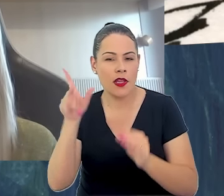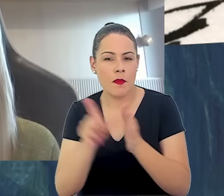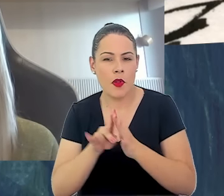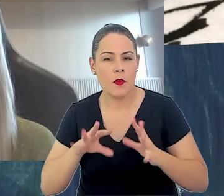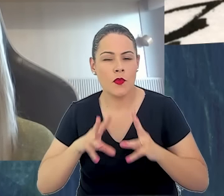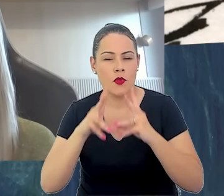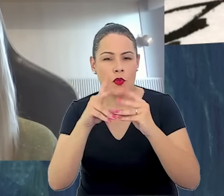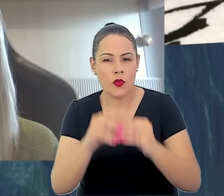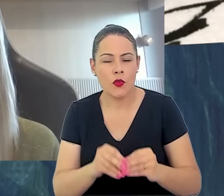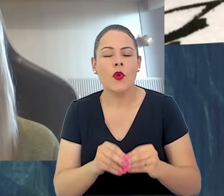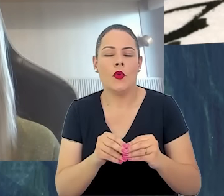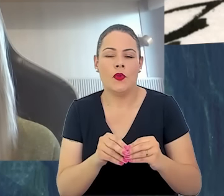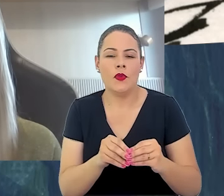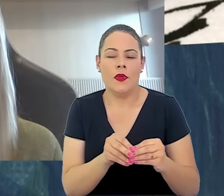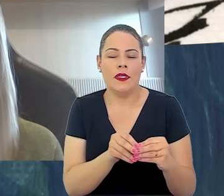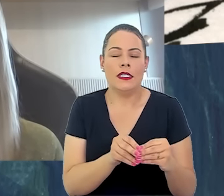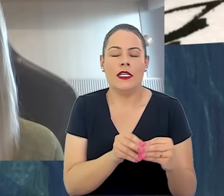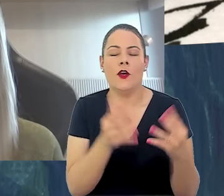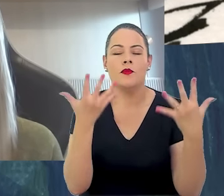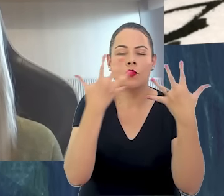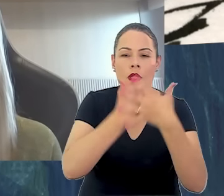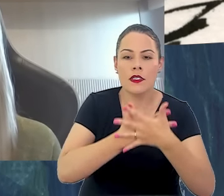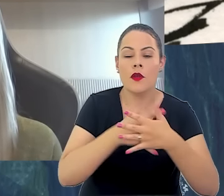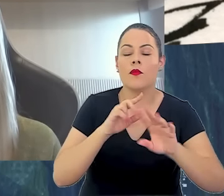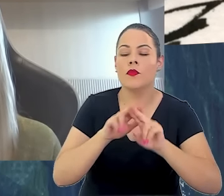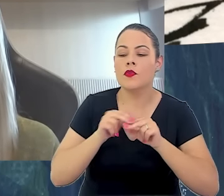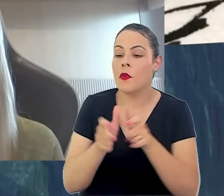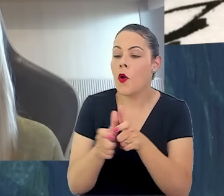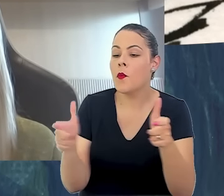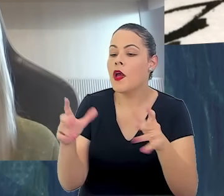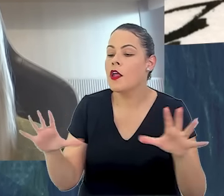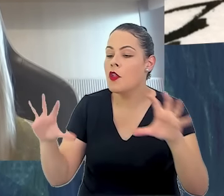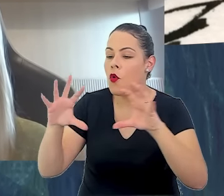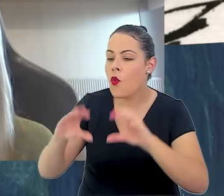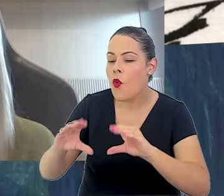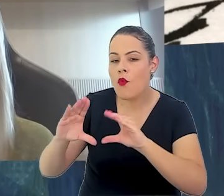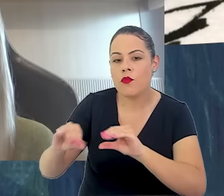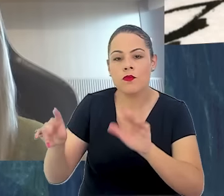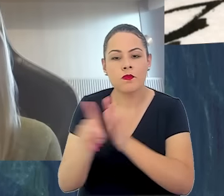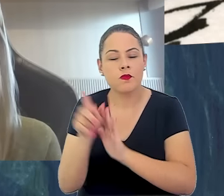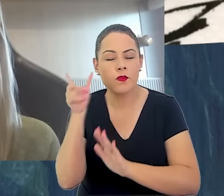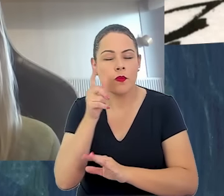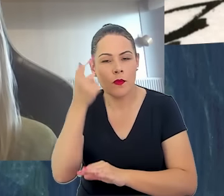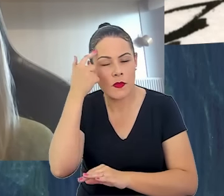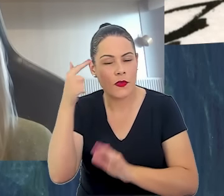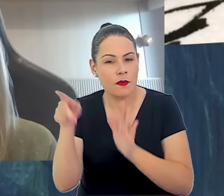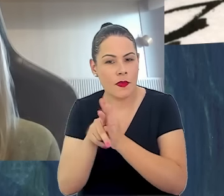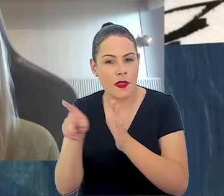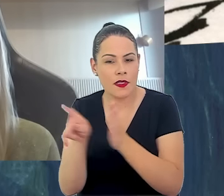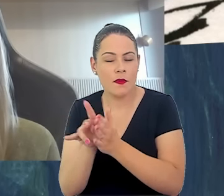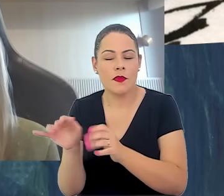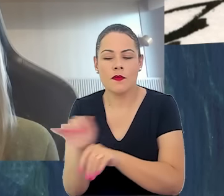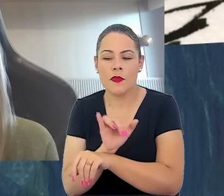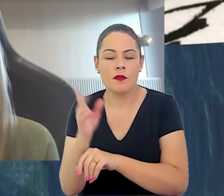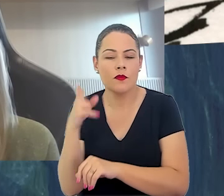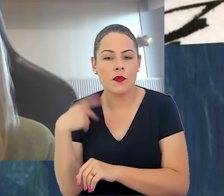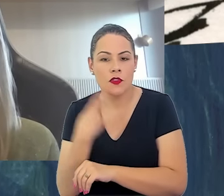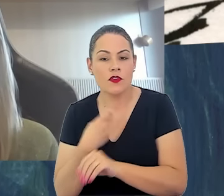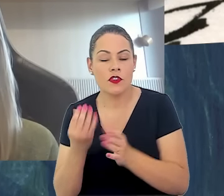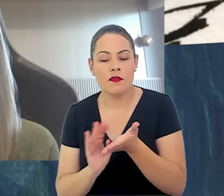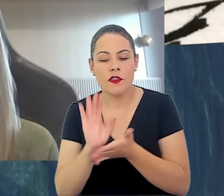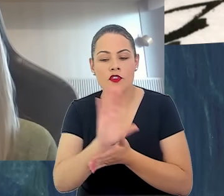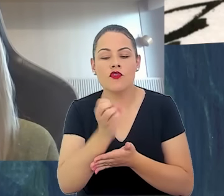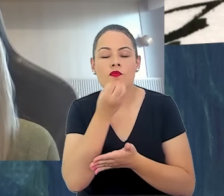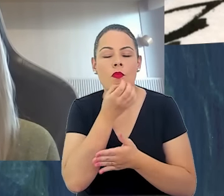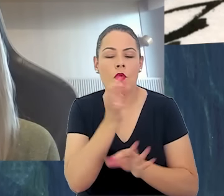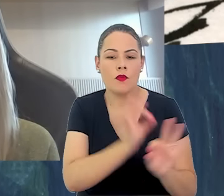chama greenwashing, para aumentar o conforto daqueles que realmente têm uma política, uma estratégia de investir em bons